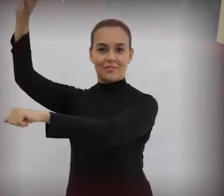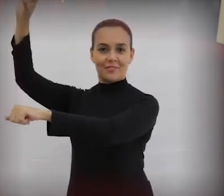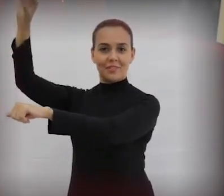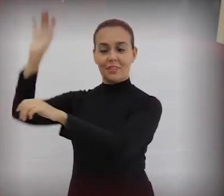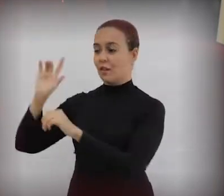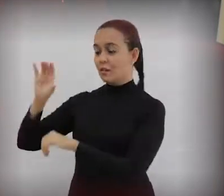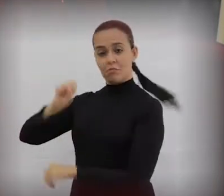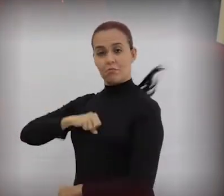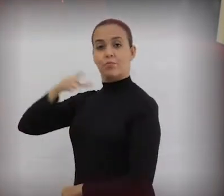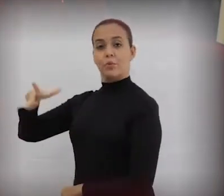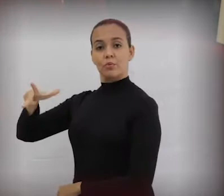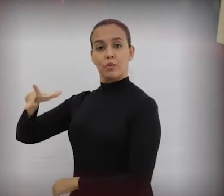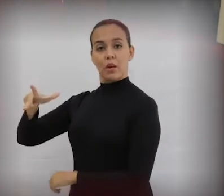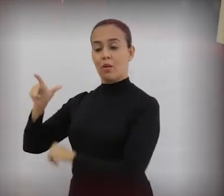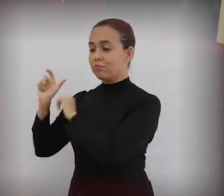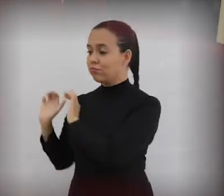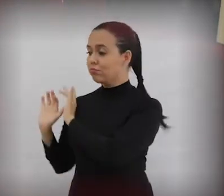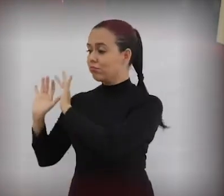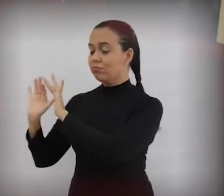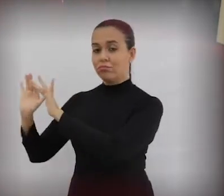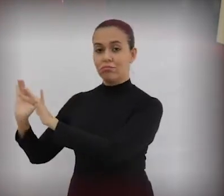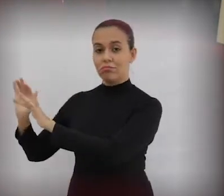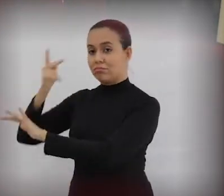de Portugal? É a restauração?